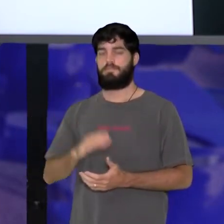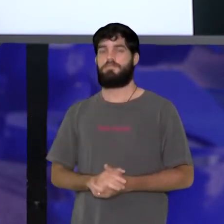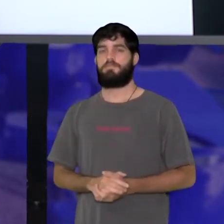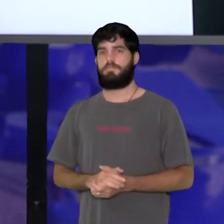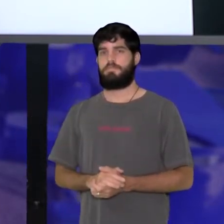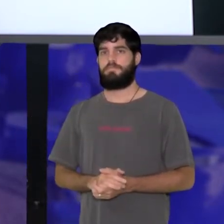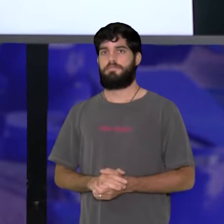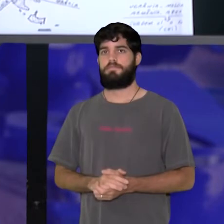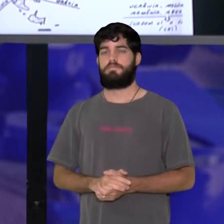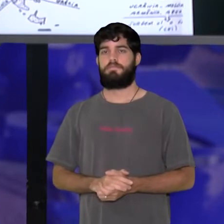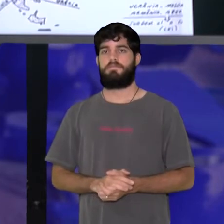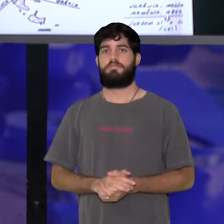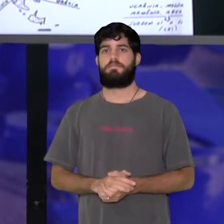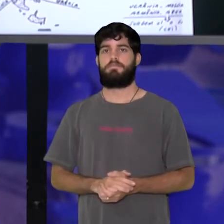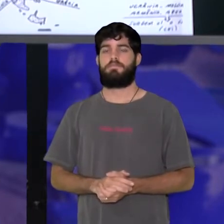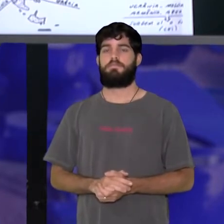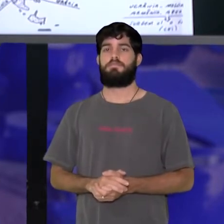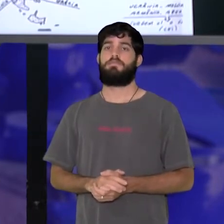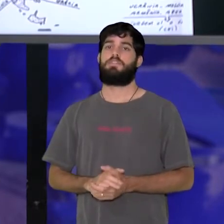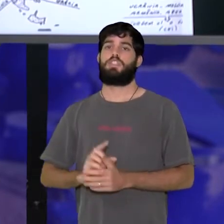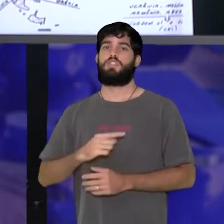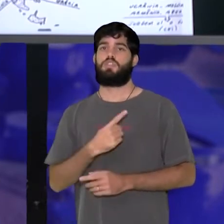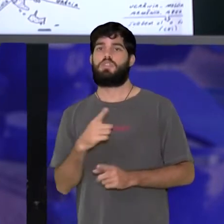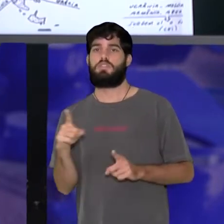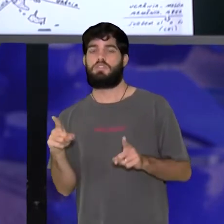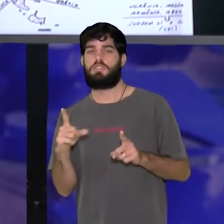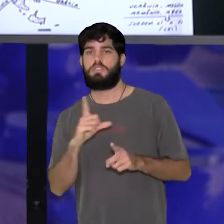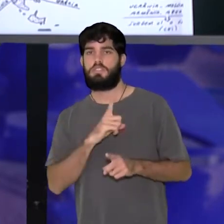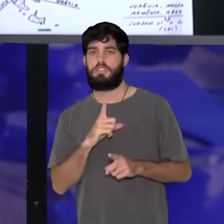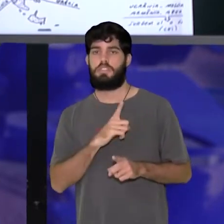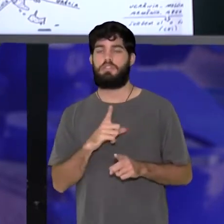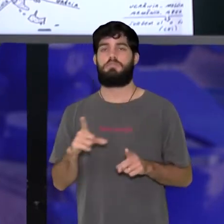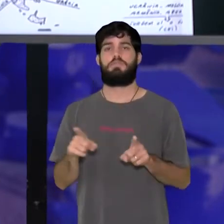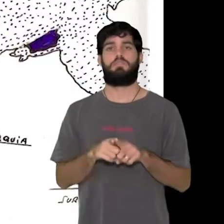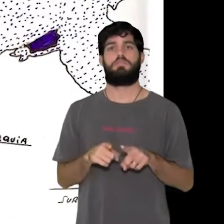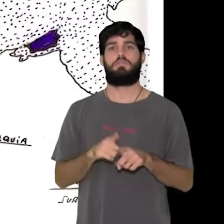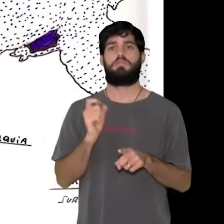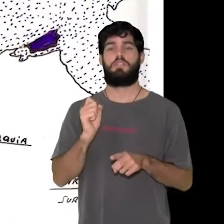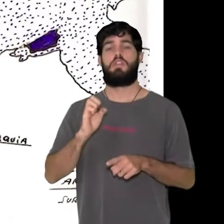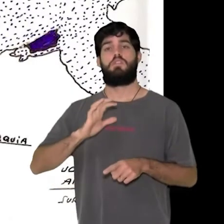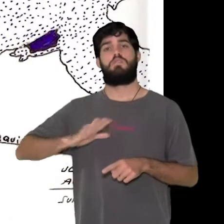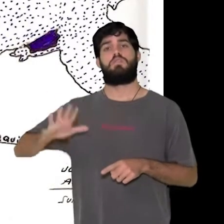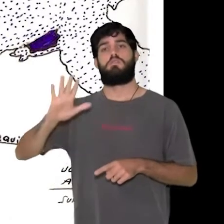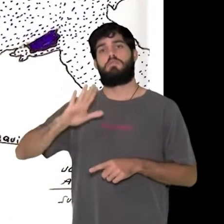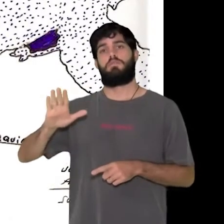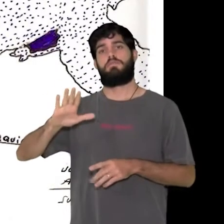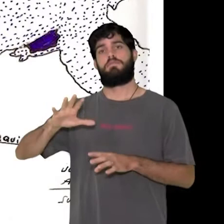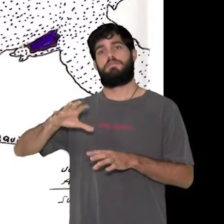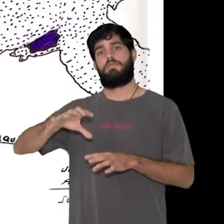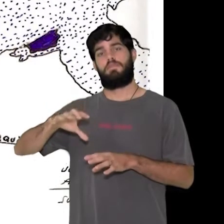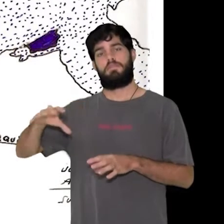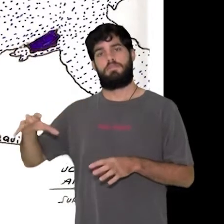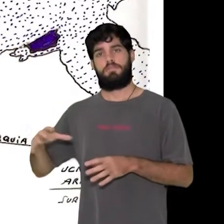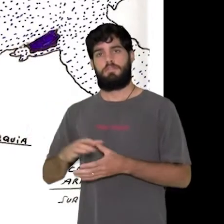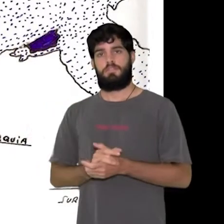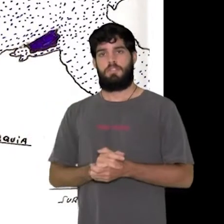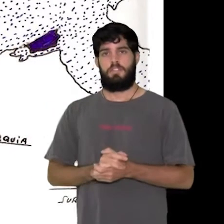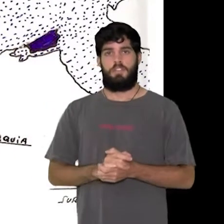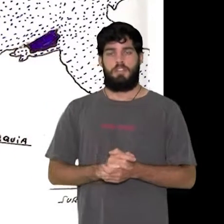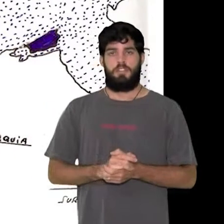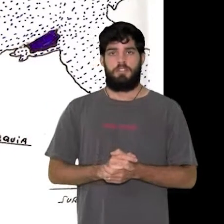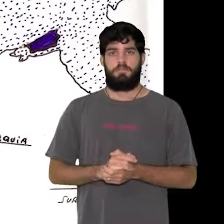né? Nós temos, portanto, uma Europa que está dividida. O eixo ocidental